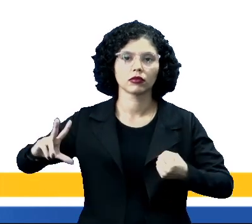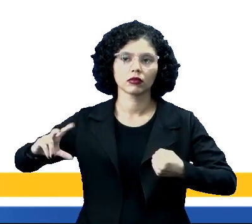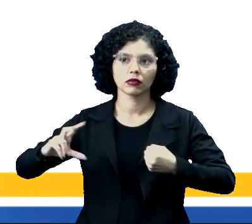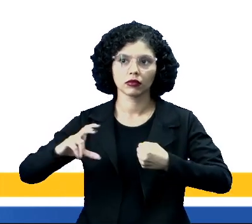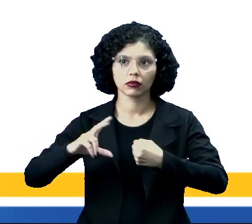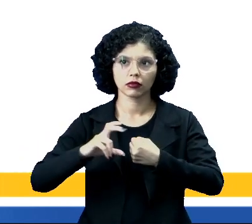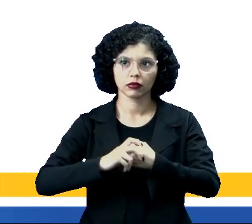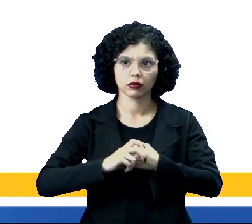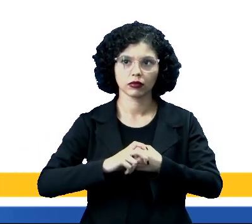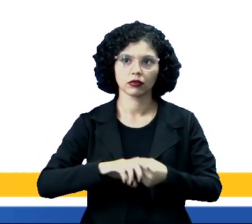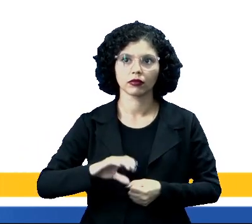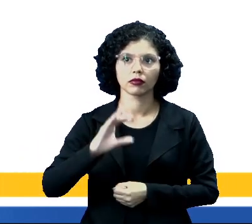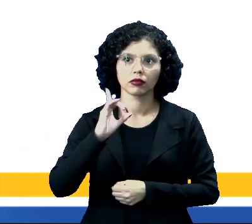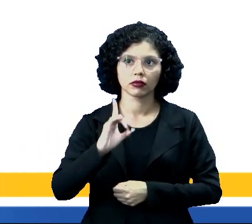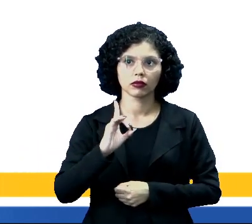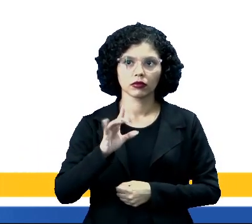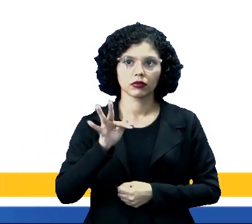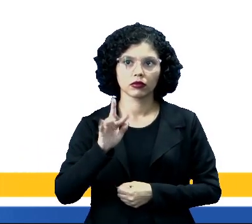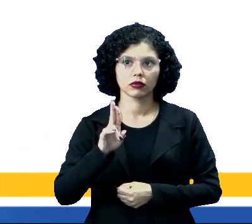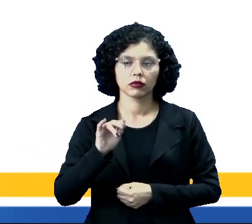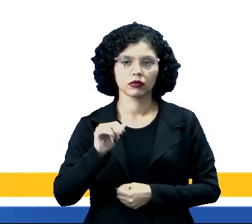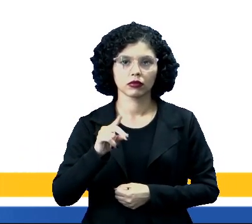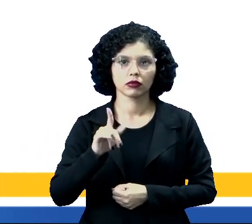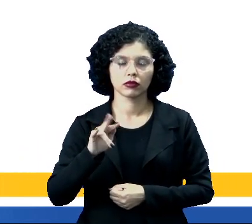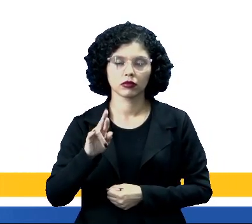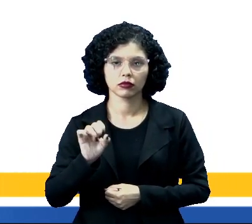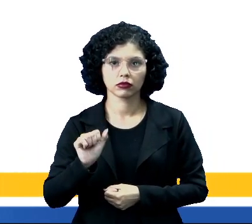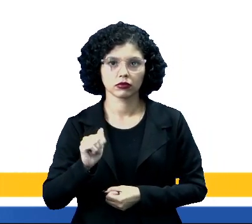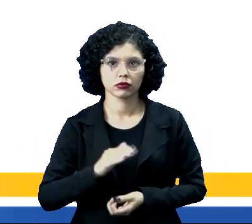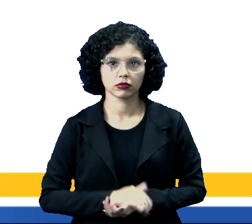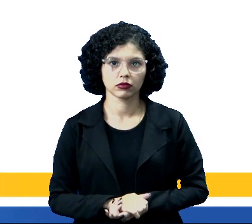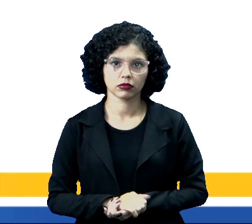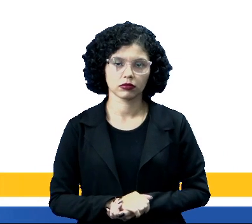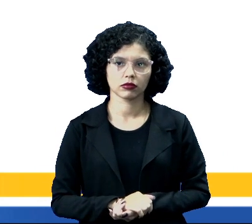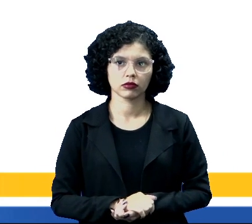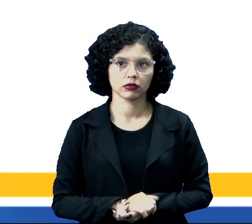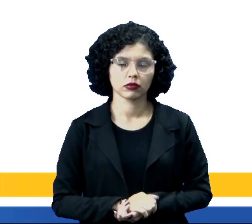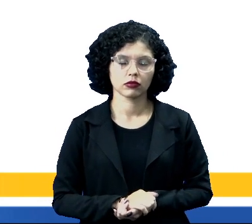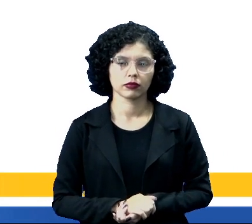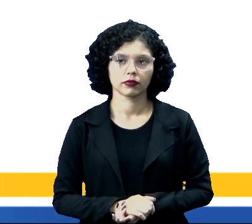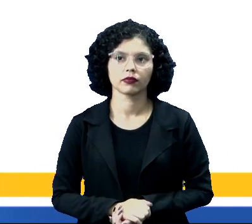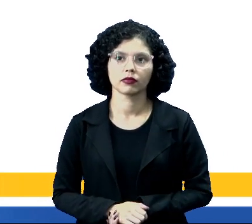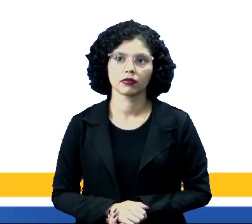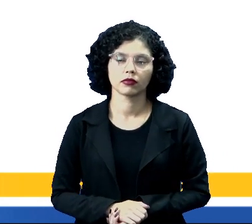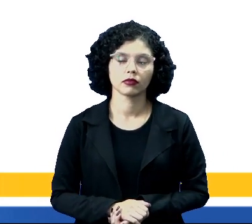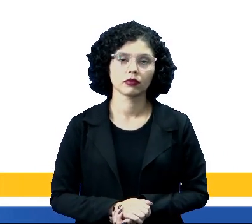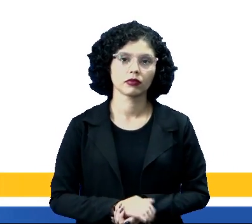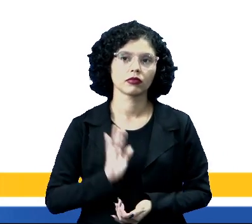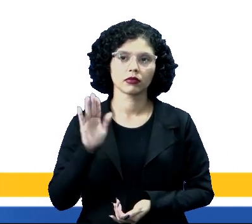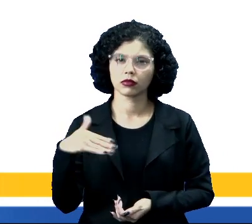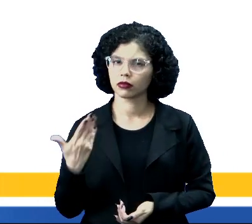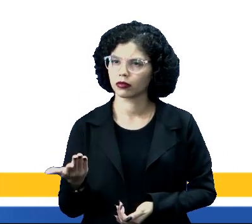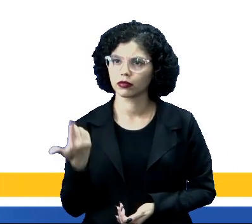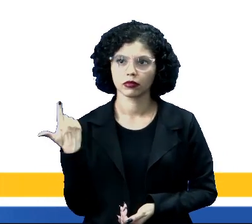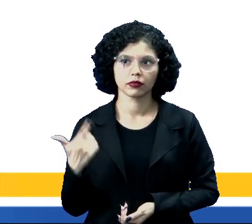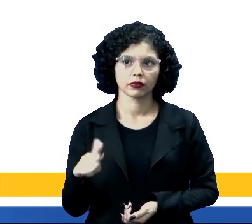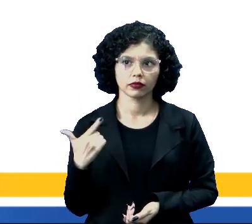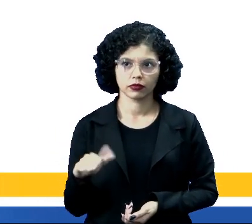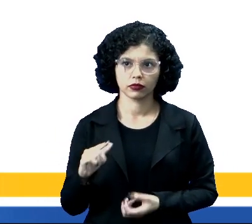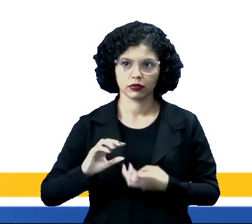Letra C, vírus. Ou letra D, fungos? E aí, qual desses que não